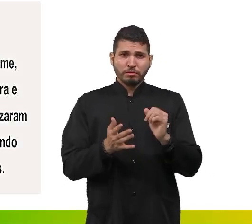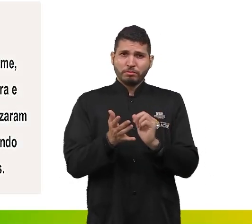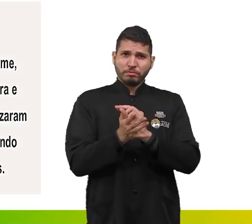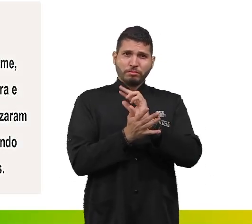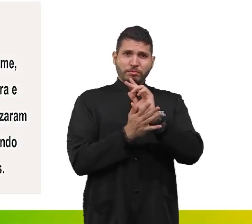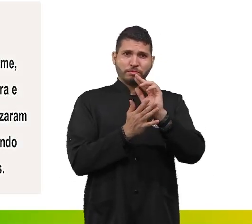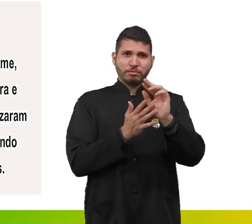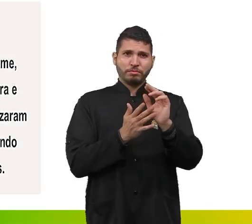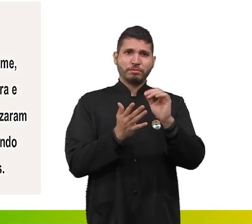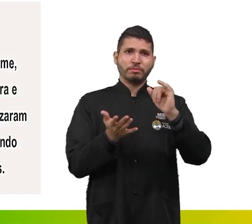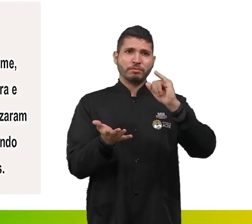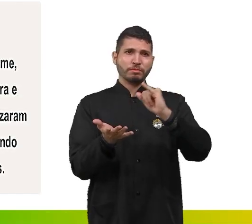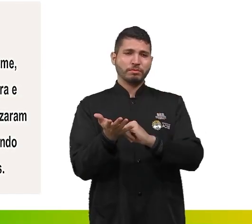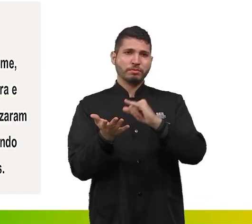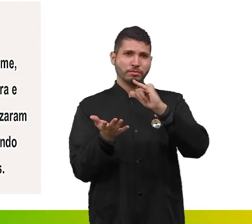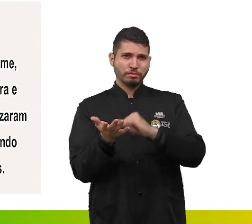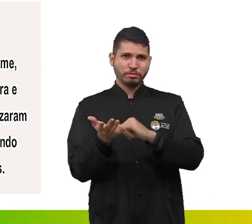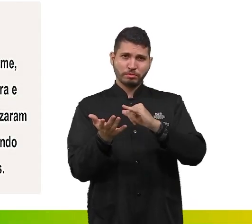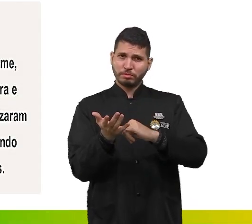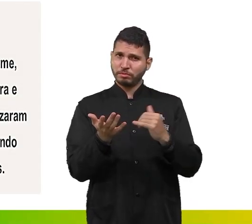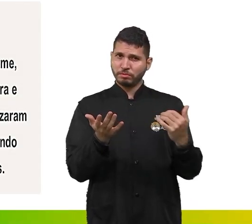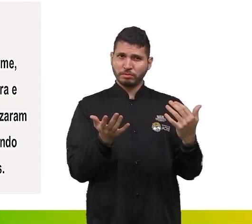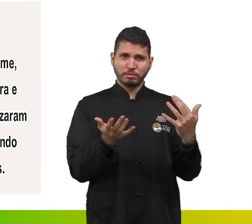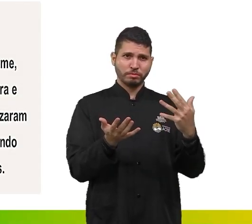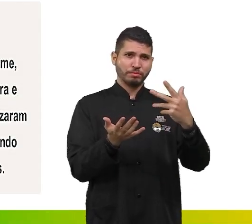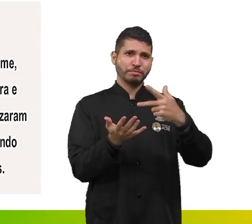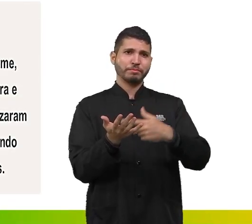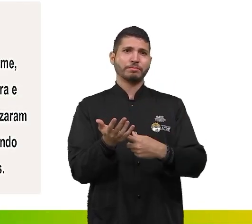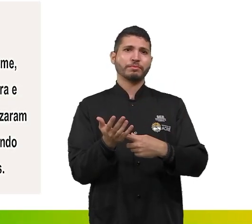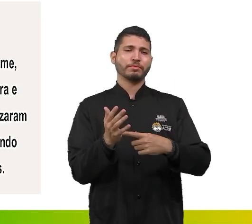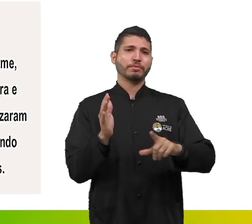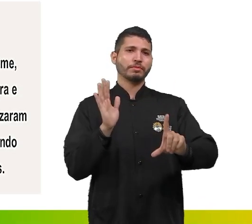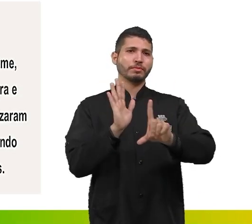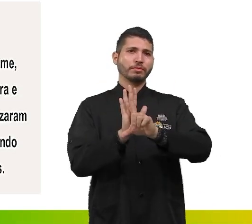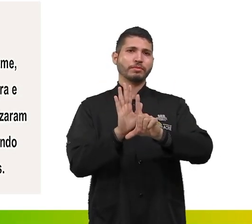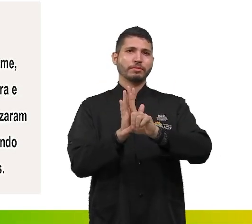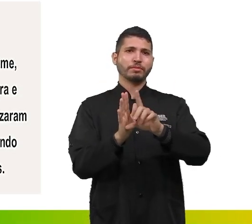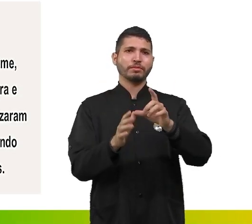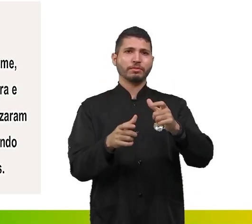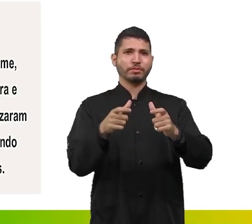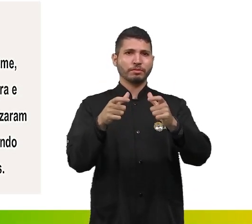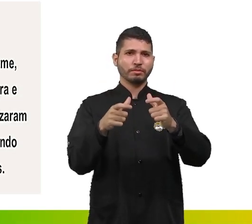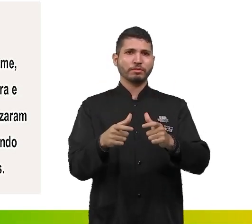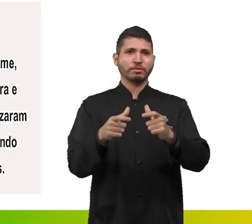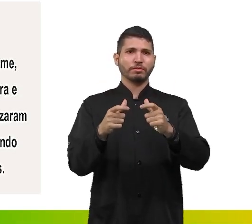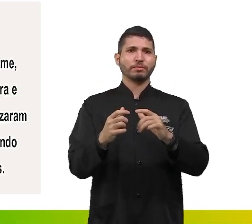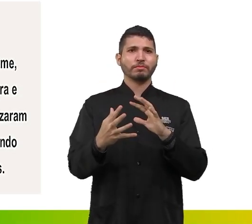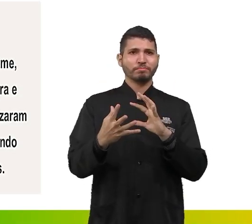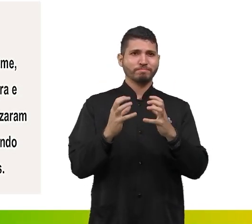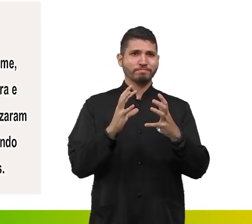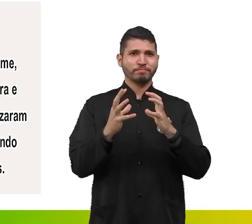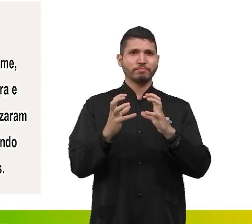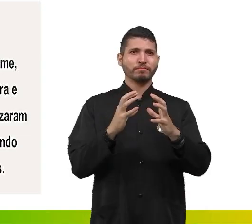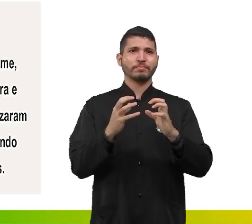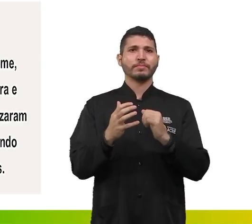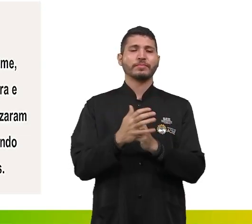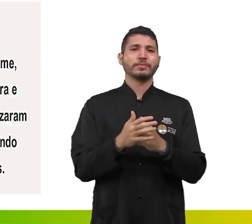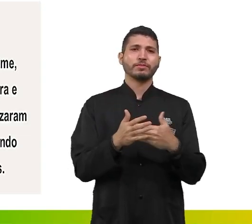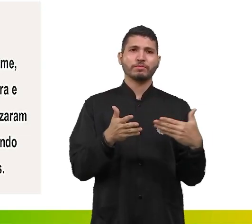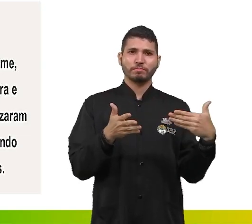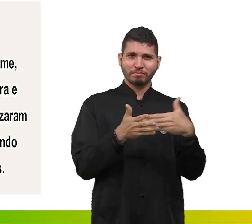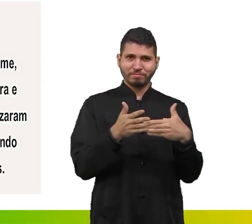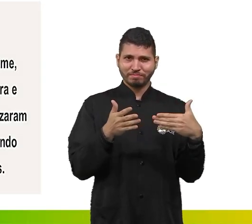impostos arbitrários e as leis locais conflitantes criavam barreiras intransponíveis para o